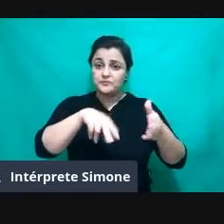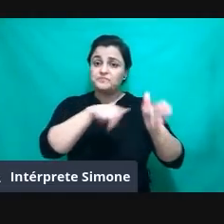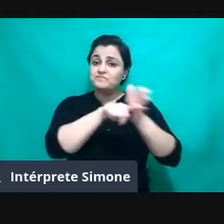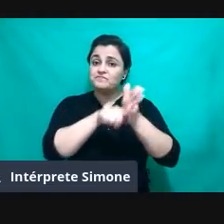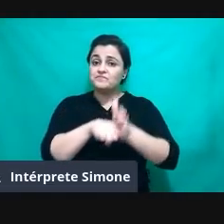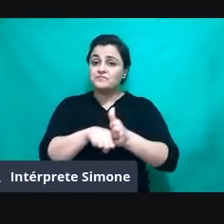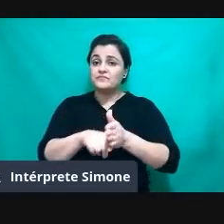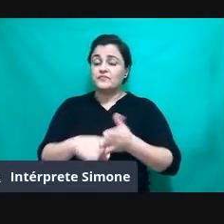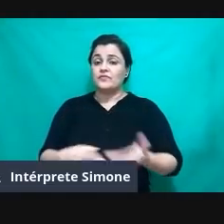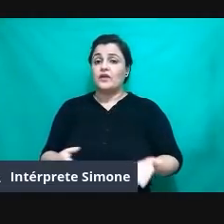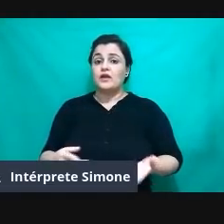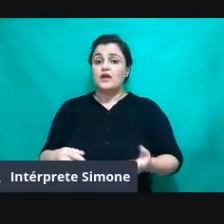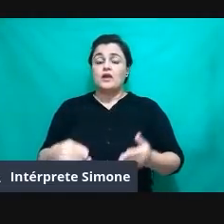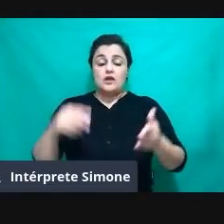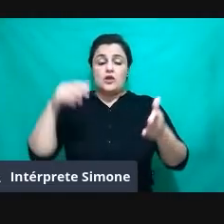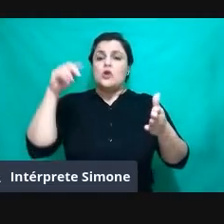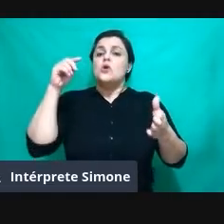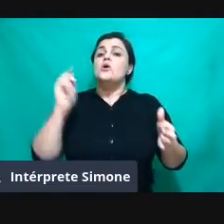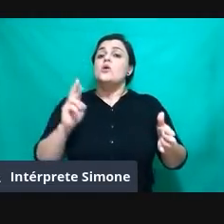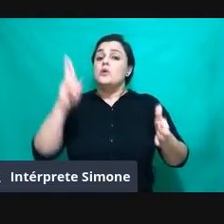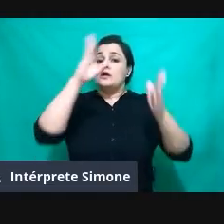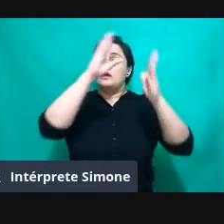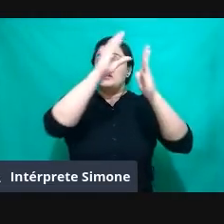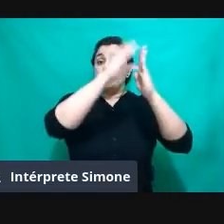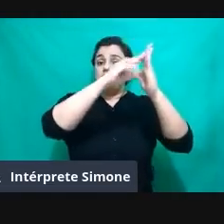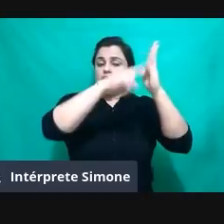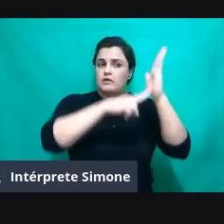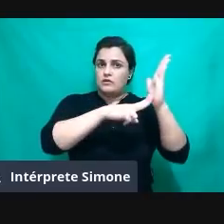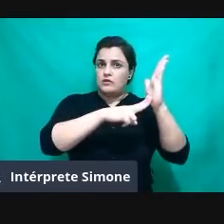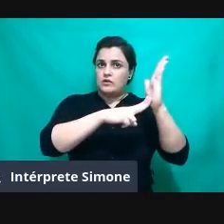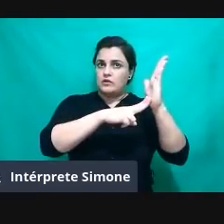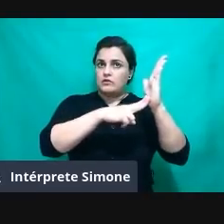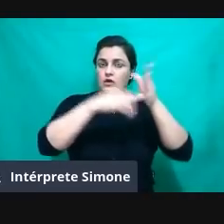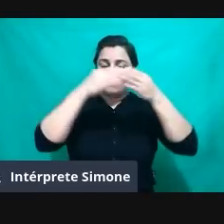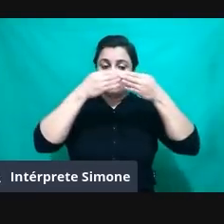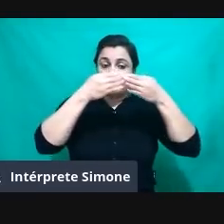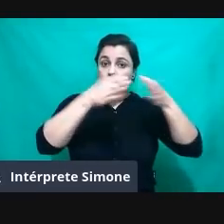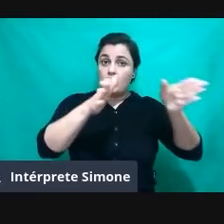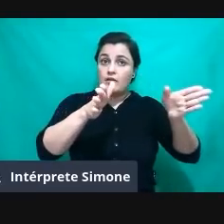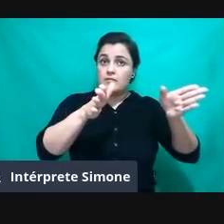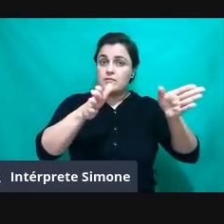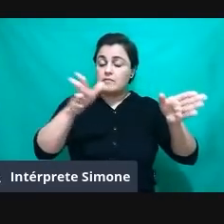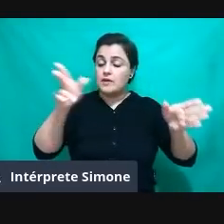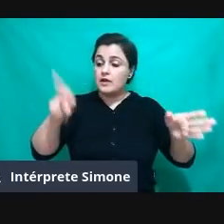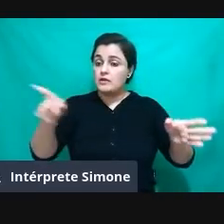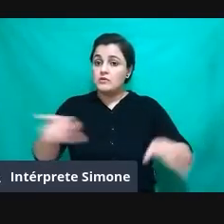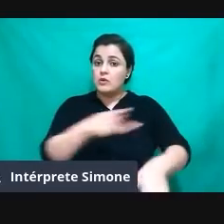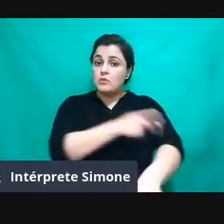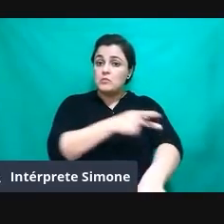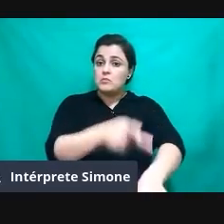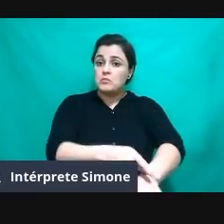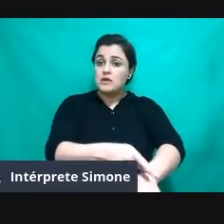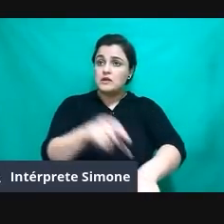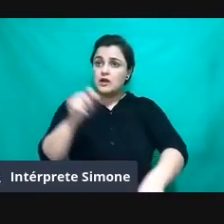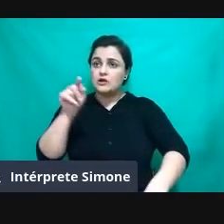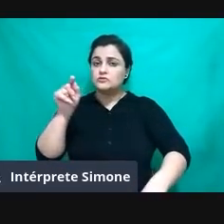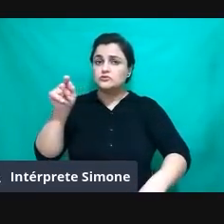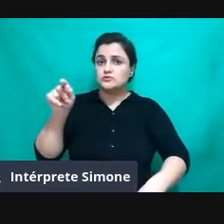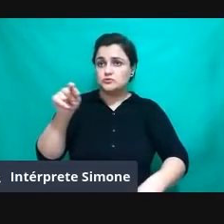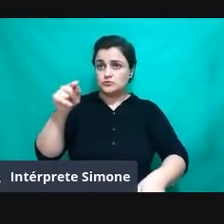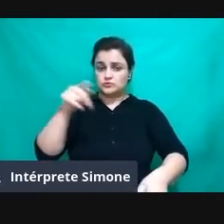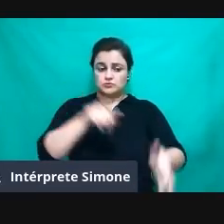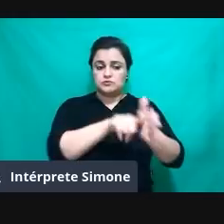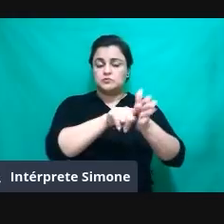professor, a sua abordagem, a sua perspectiva pedagógica, tá? Você pode trabalhar